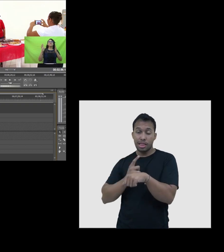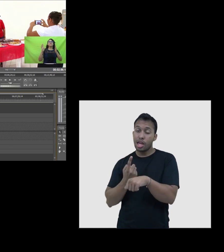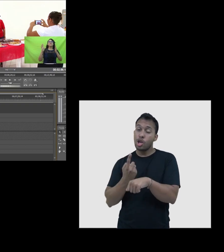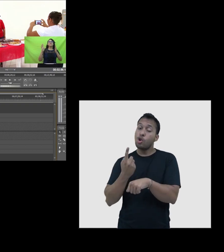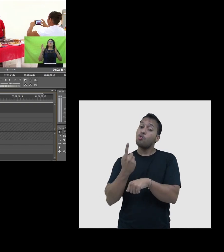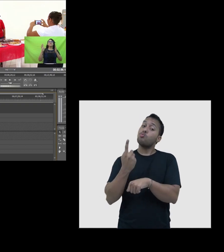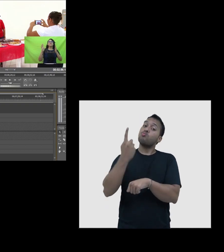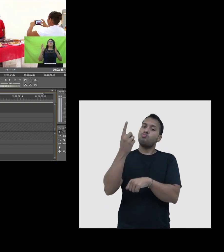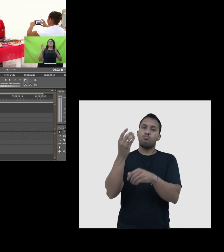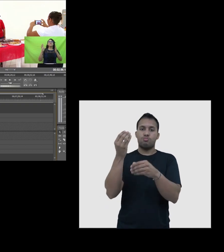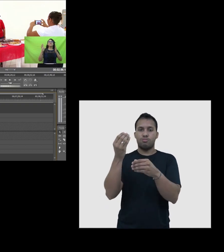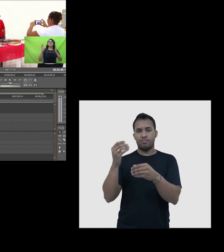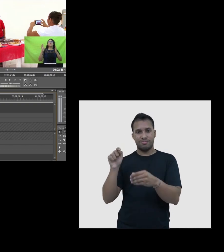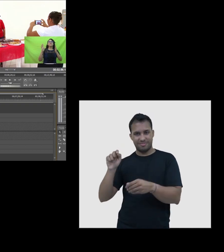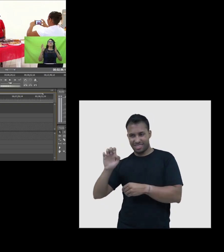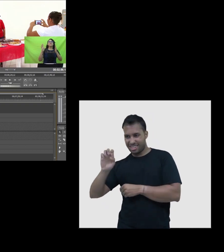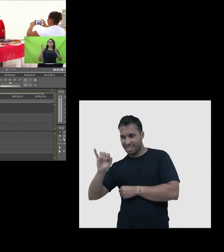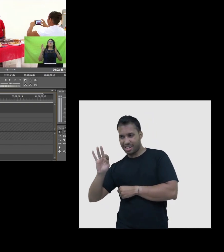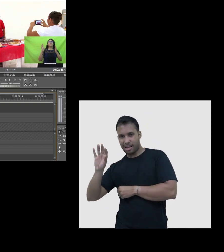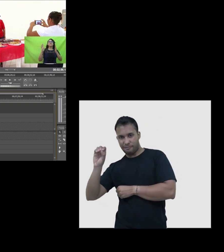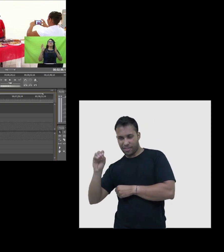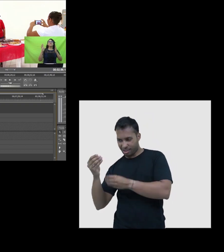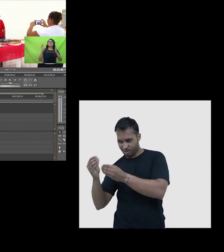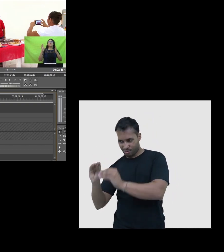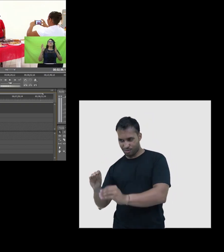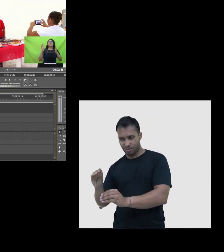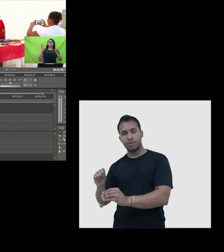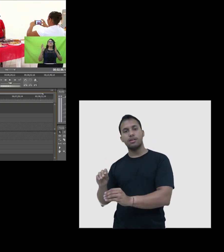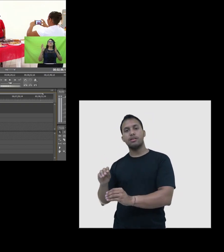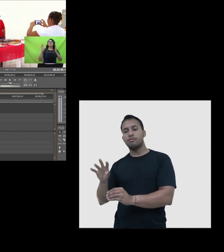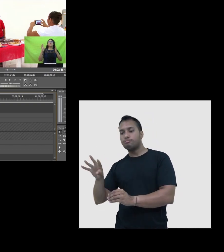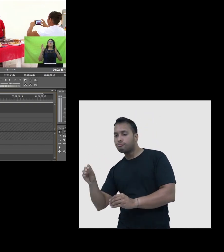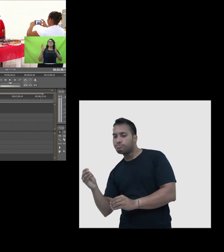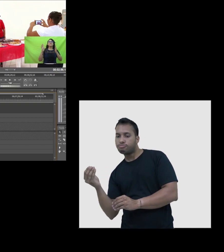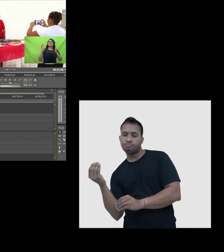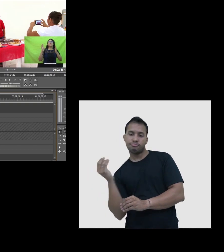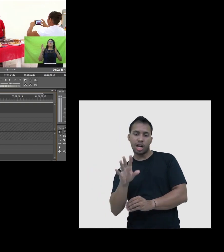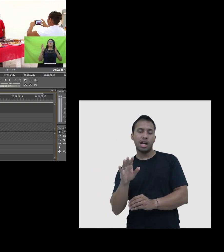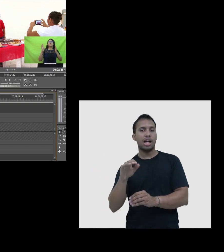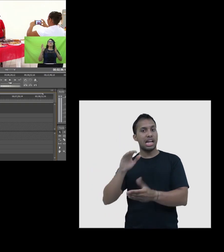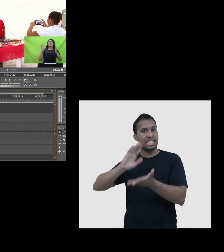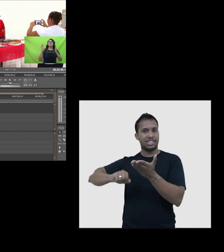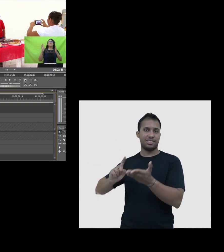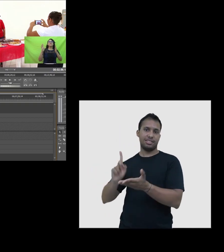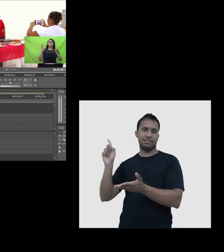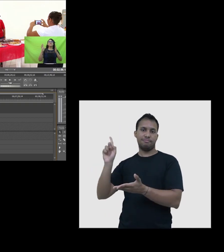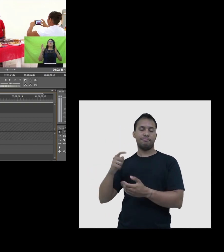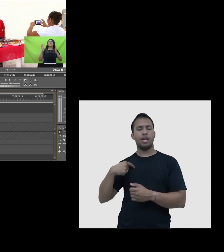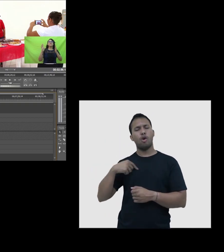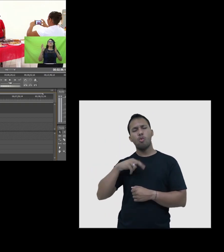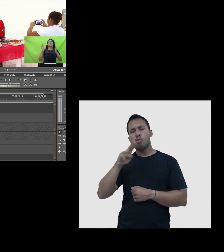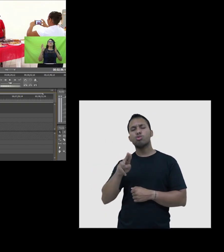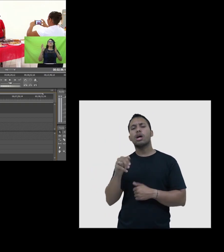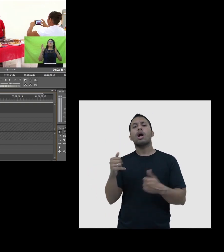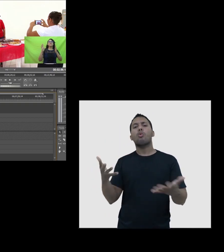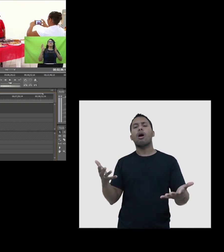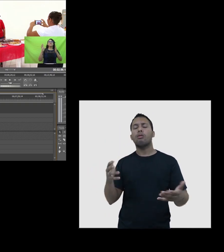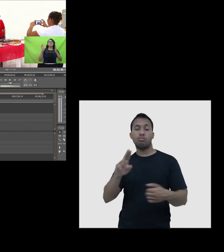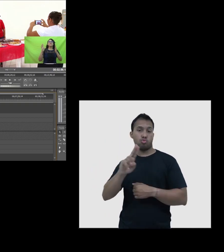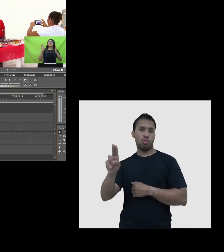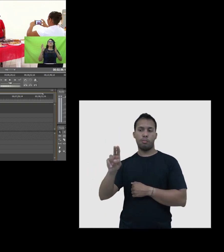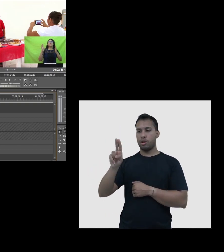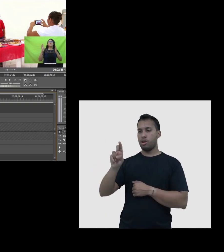e tem um específico para tirar fundo de vídeo. Na verdade tem vários aqui. Eu vou usar um que é o que eu mais utilizo. Ele se